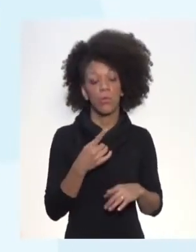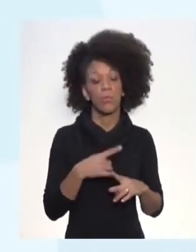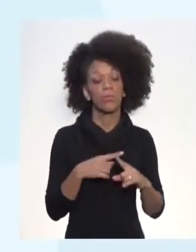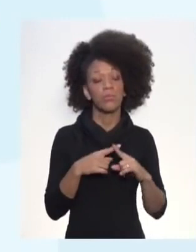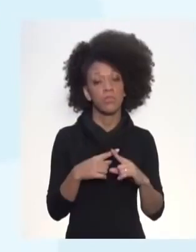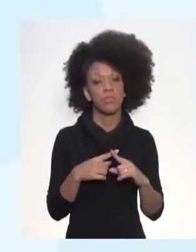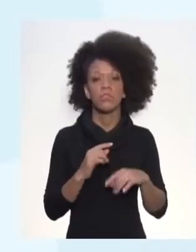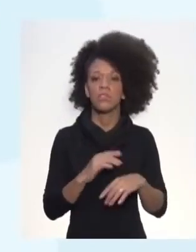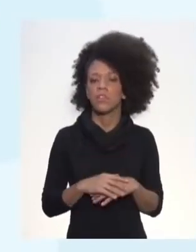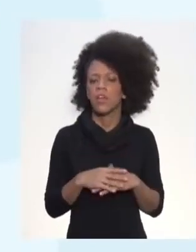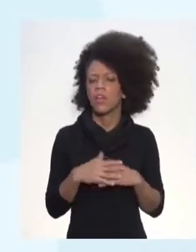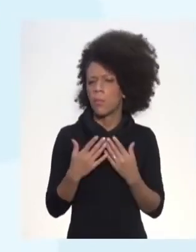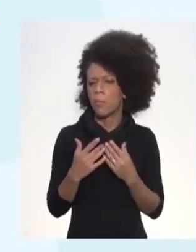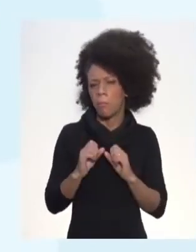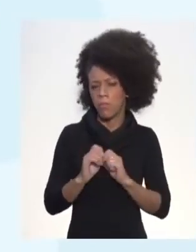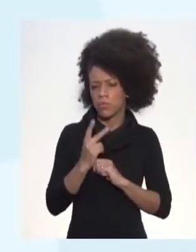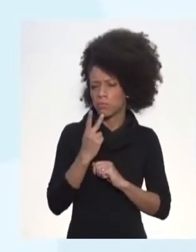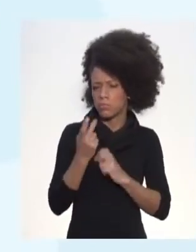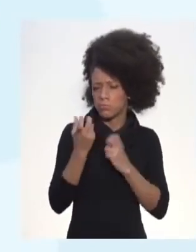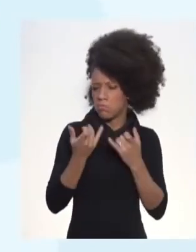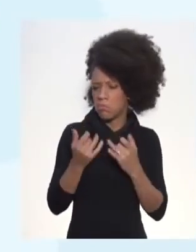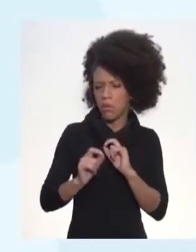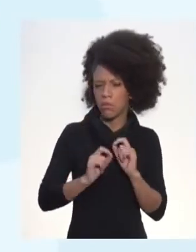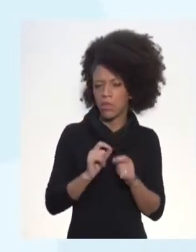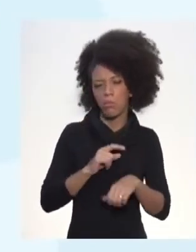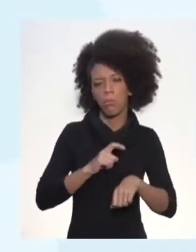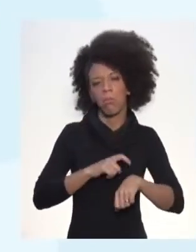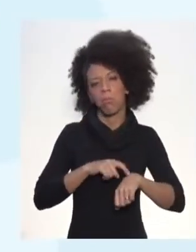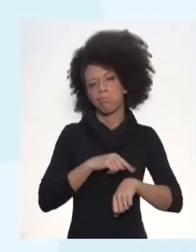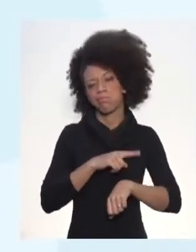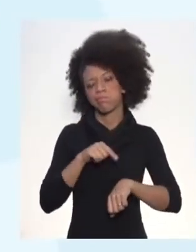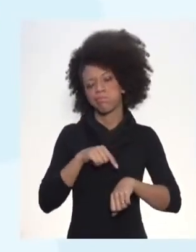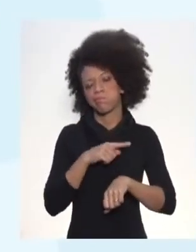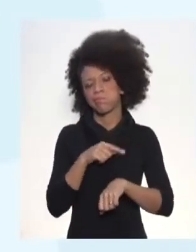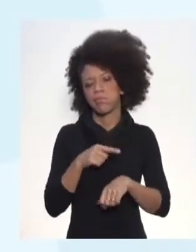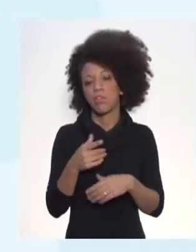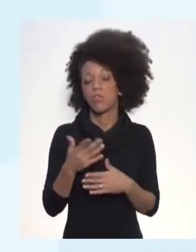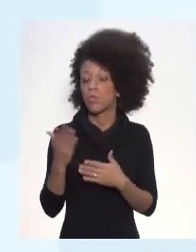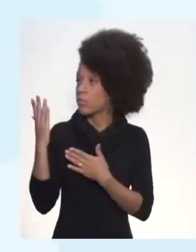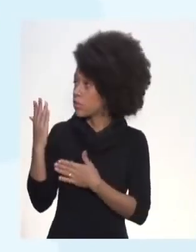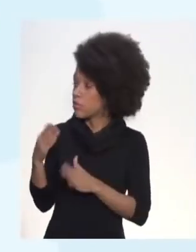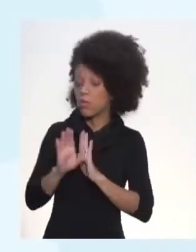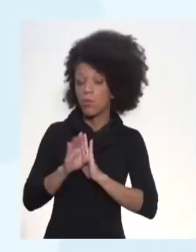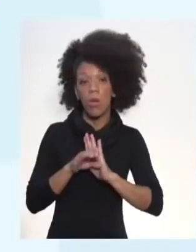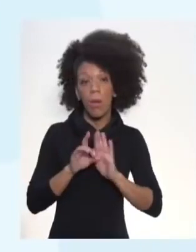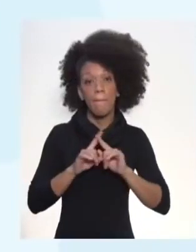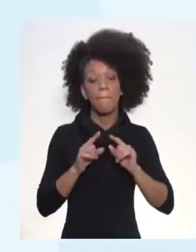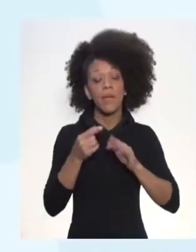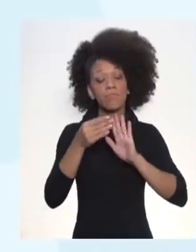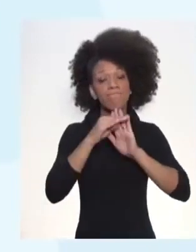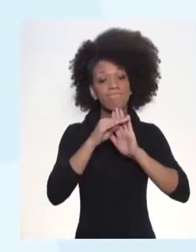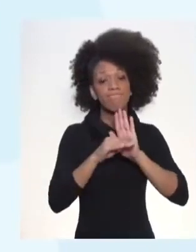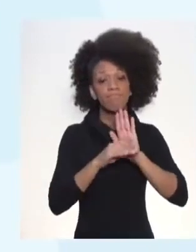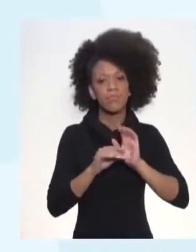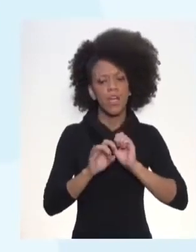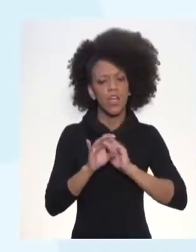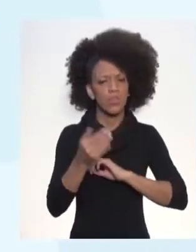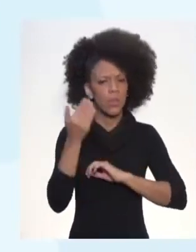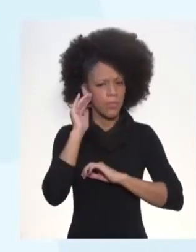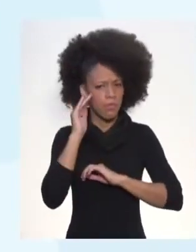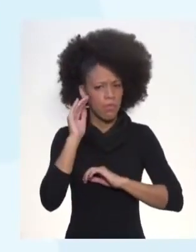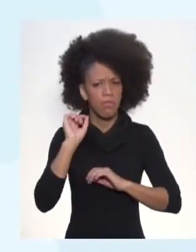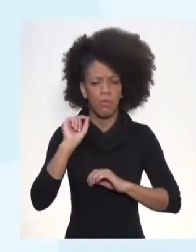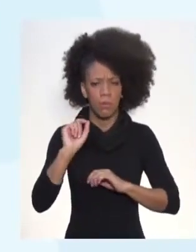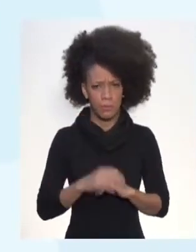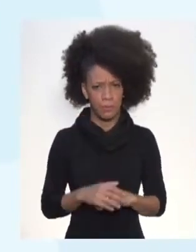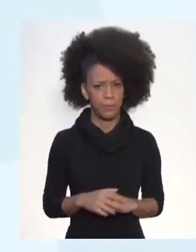o triplo. Isso aí. A gente poderia falar aqui muitos minutos sobre essas concepções, mas aqui a gente montou essa estrutura só para você